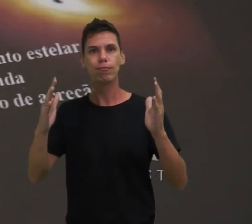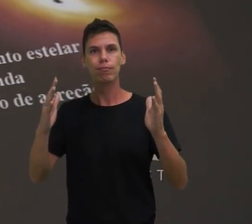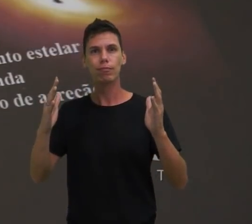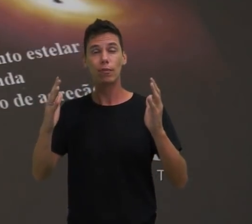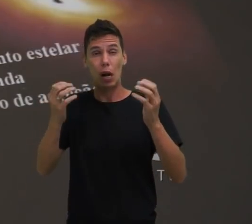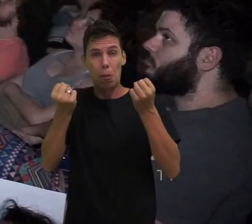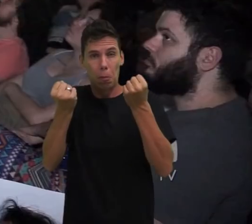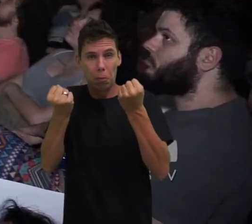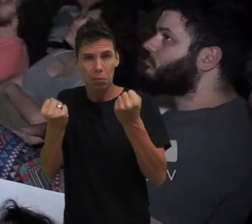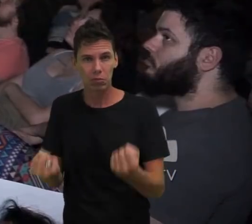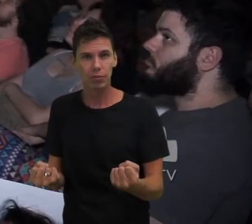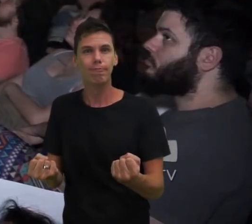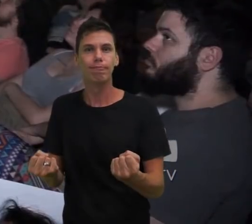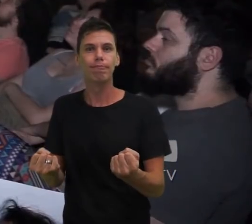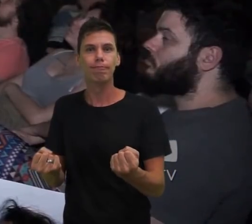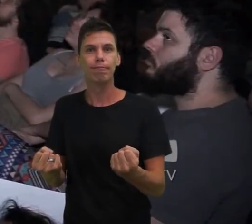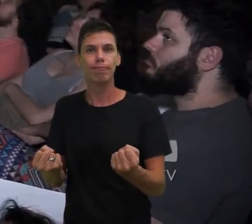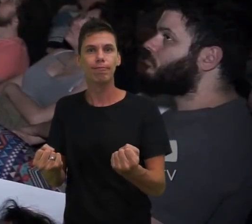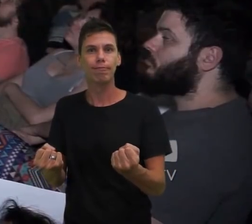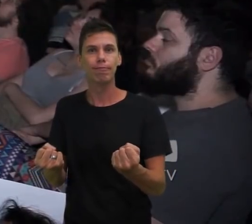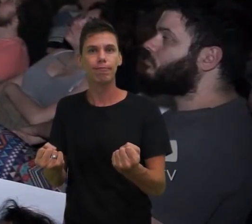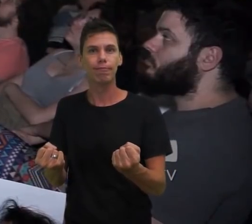muito intensa. Tá? Então,